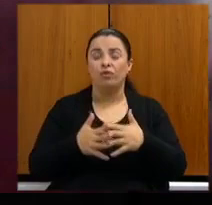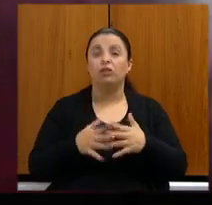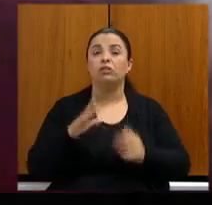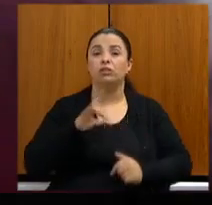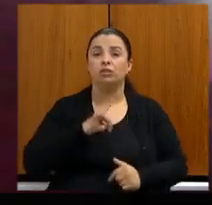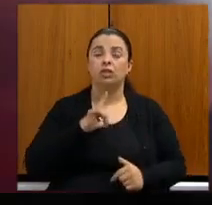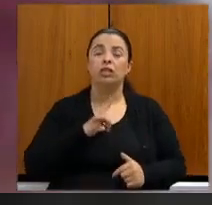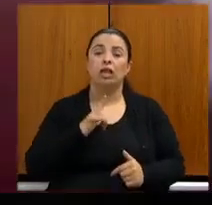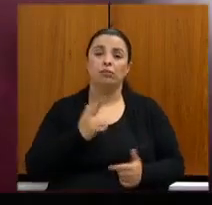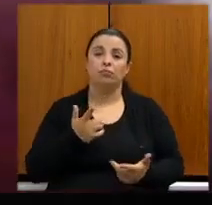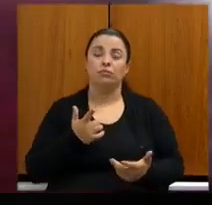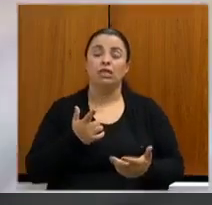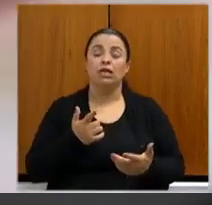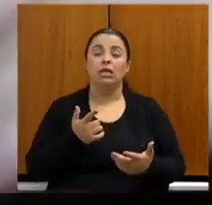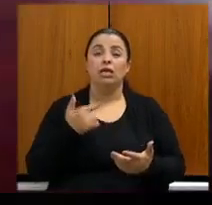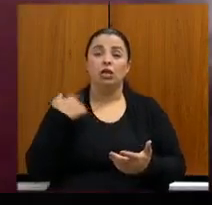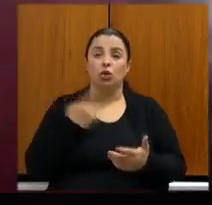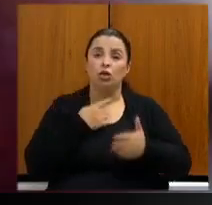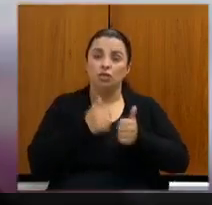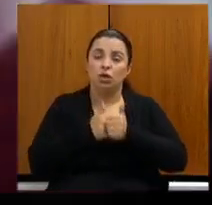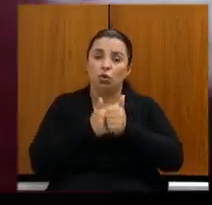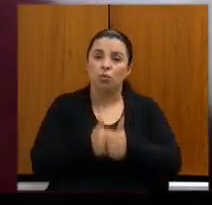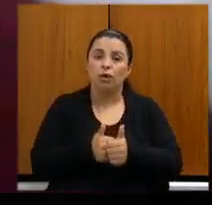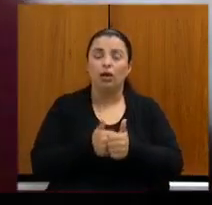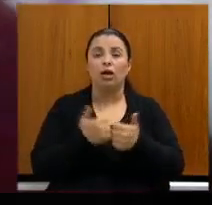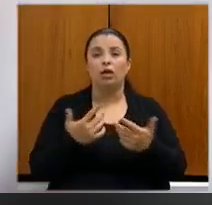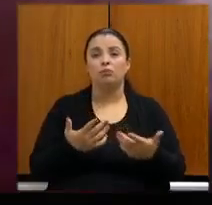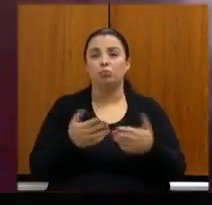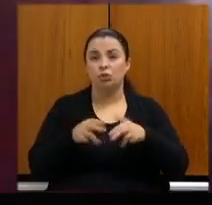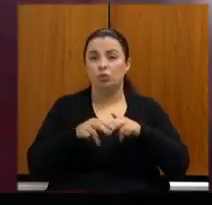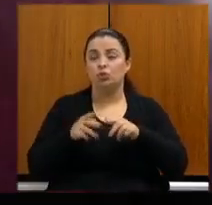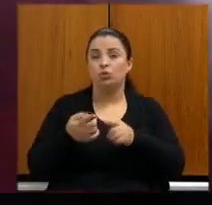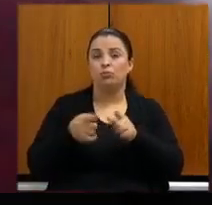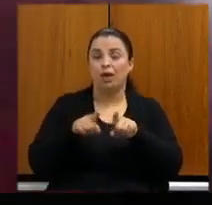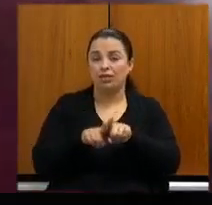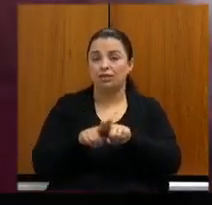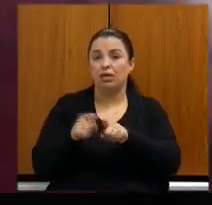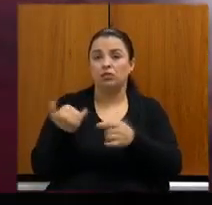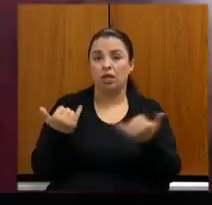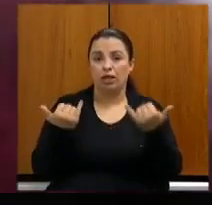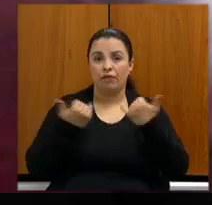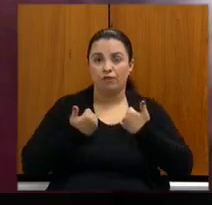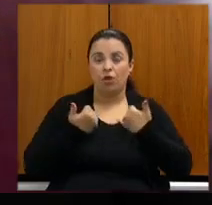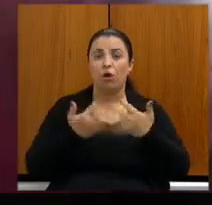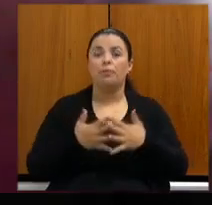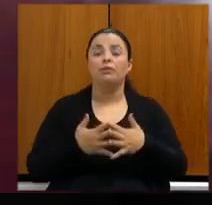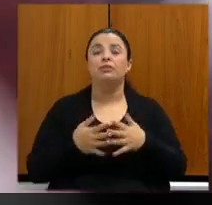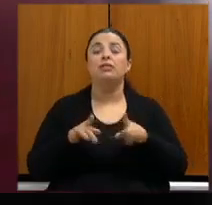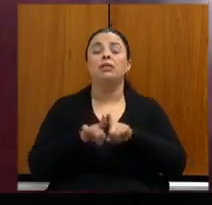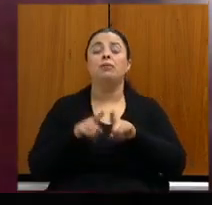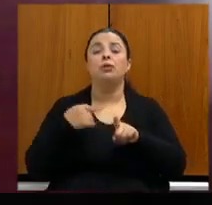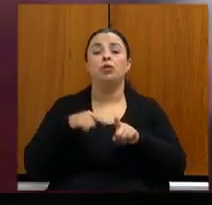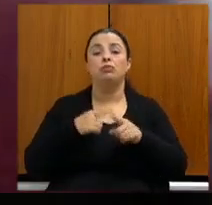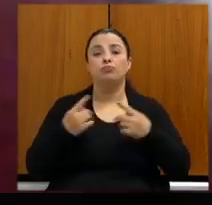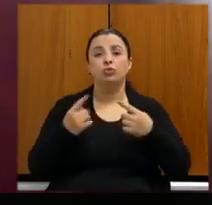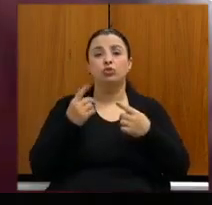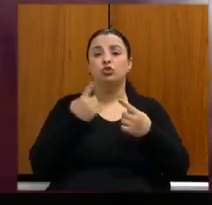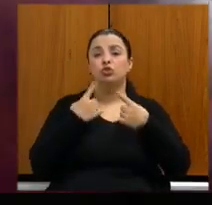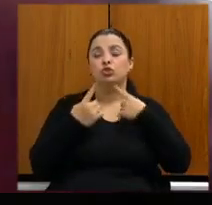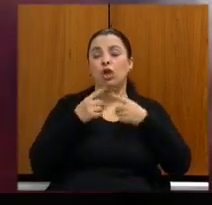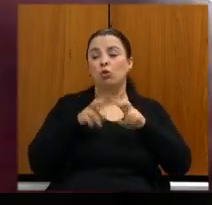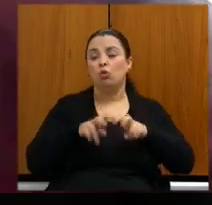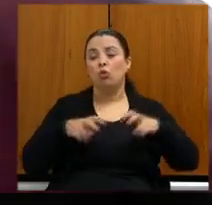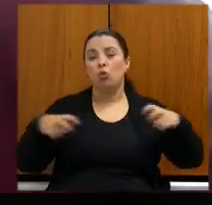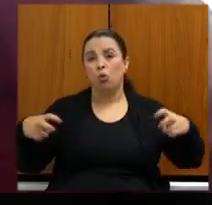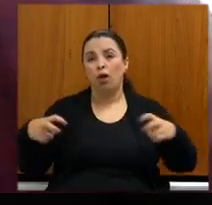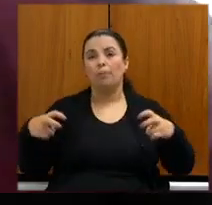na através dos parceiros dos movimentos sociais Oi livre em diálogo com a mesa né com a minha casa